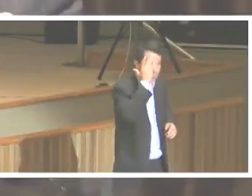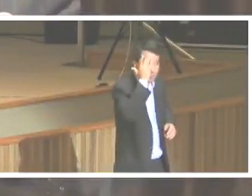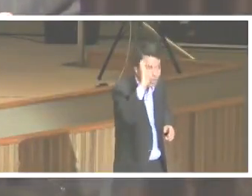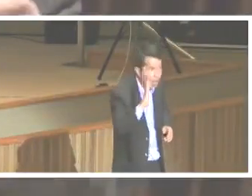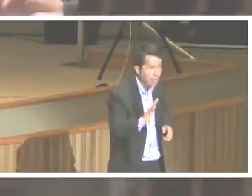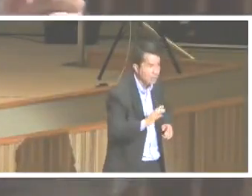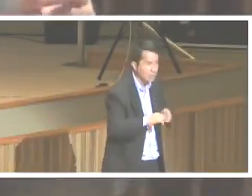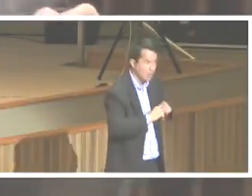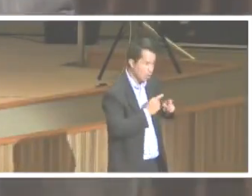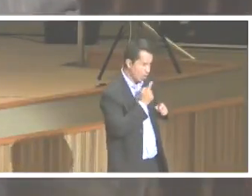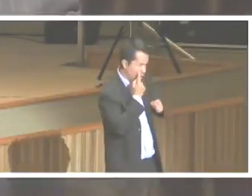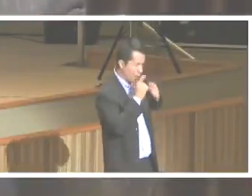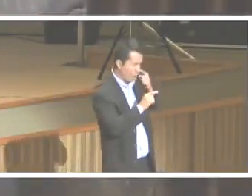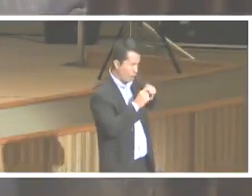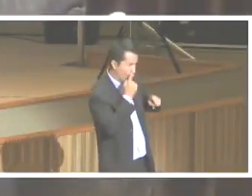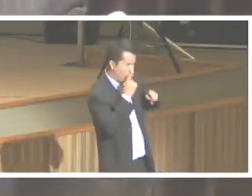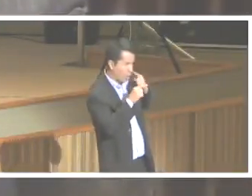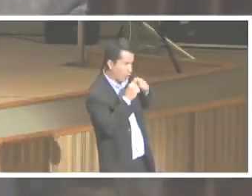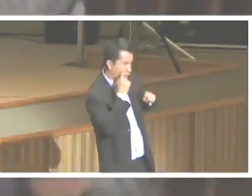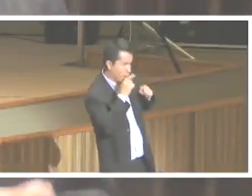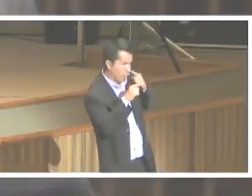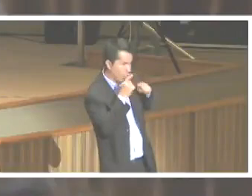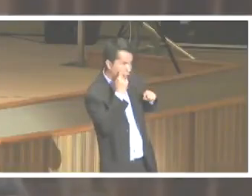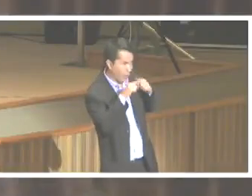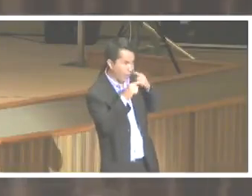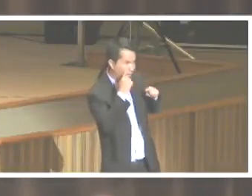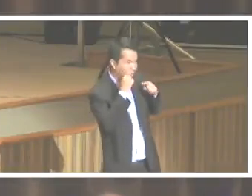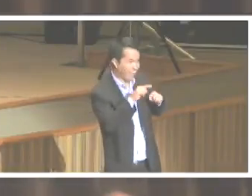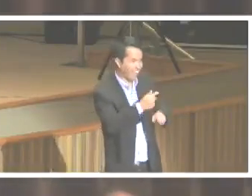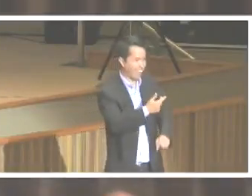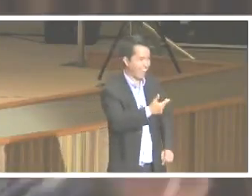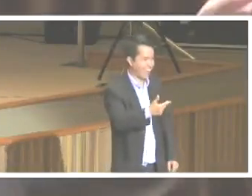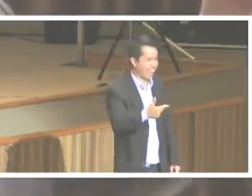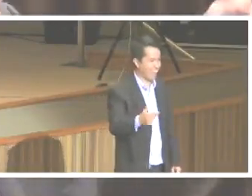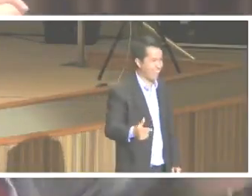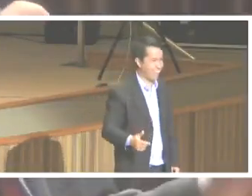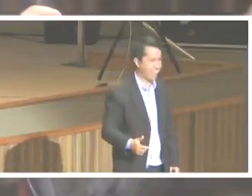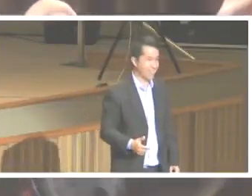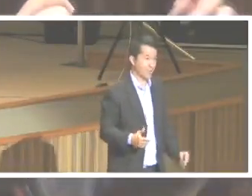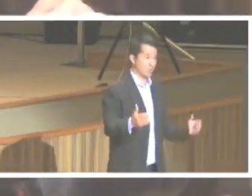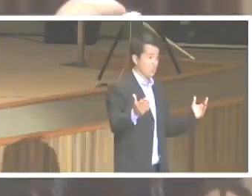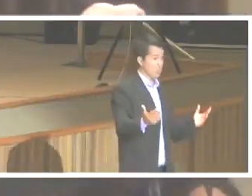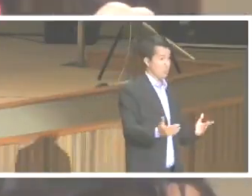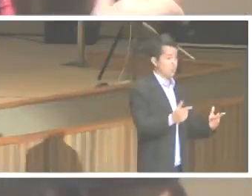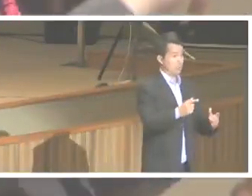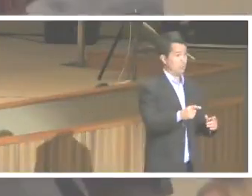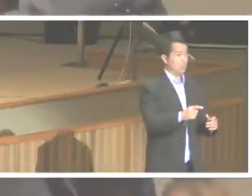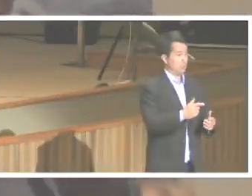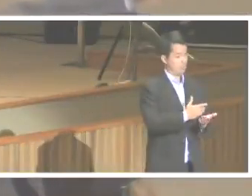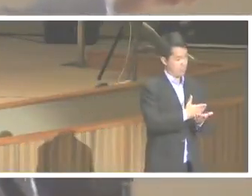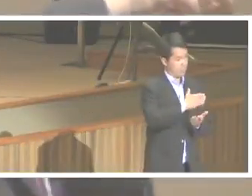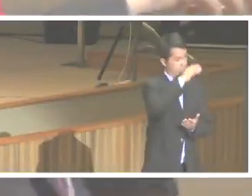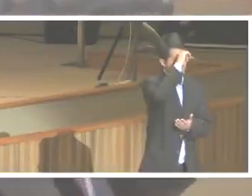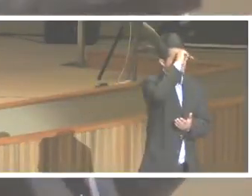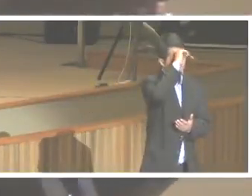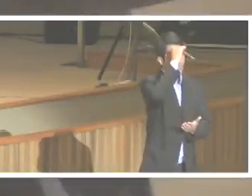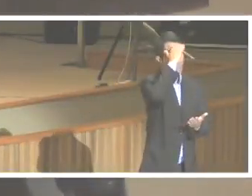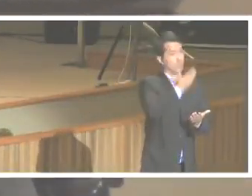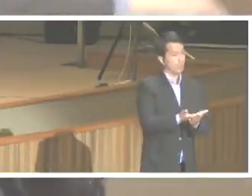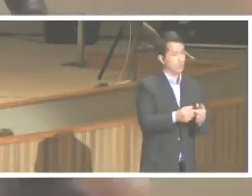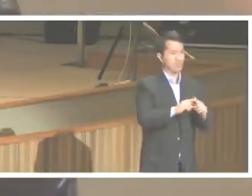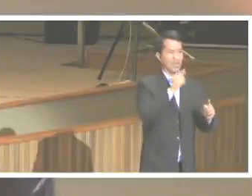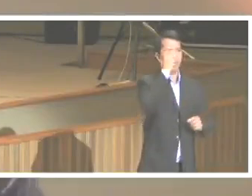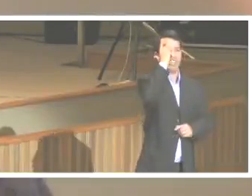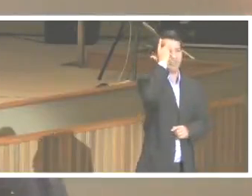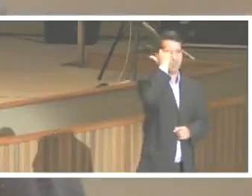cada vez a confiar nele talvez você tenha aprendido a confiar hoje mas eu quero dizer pra você que amanhã se vai receber um novo